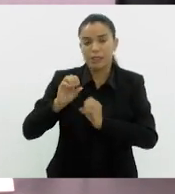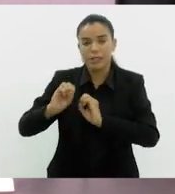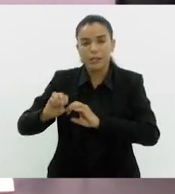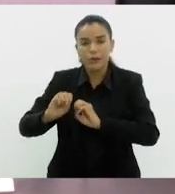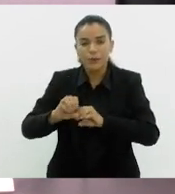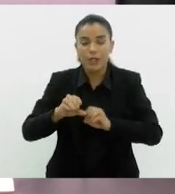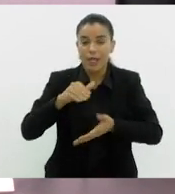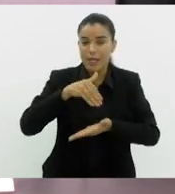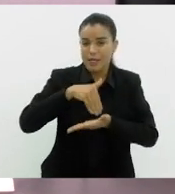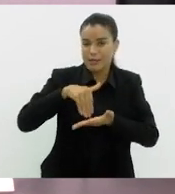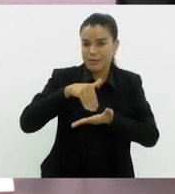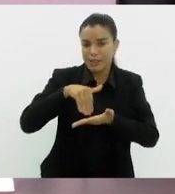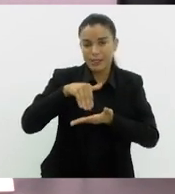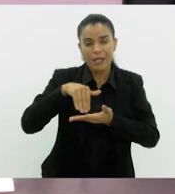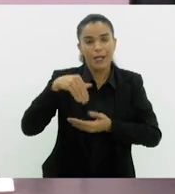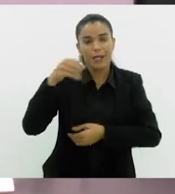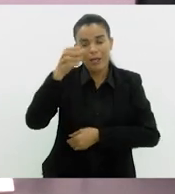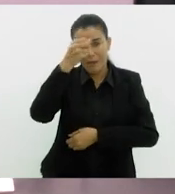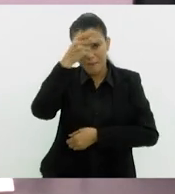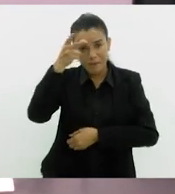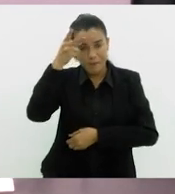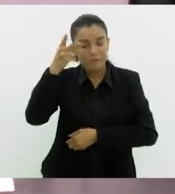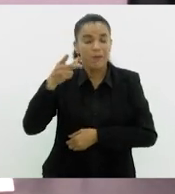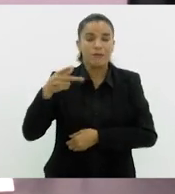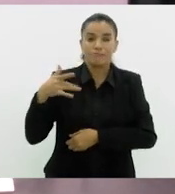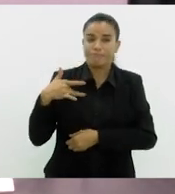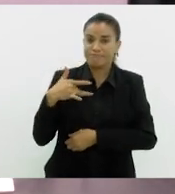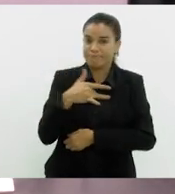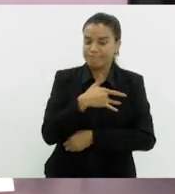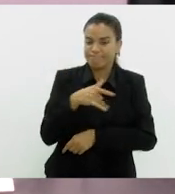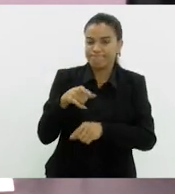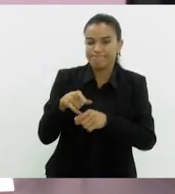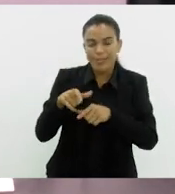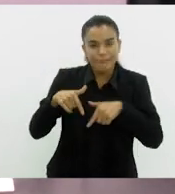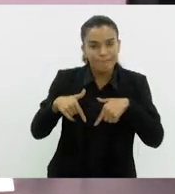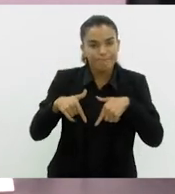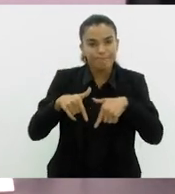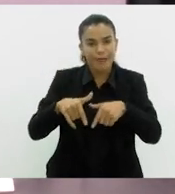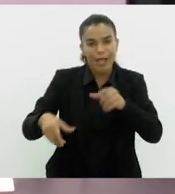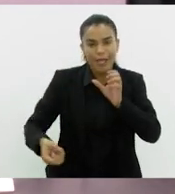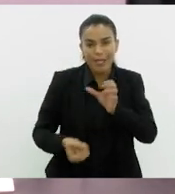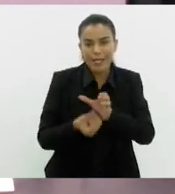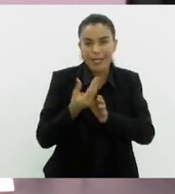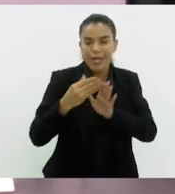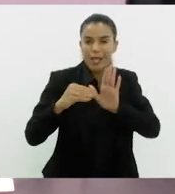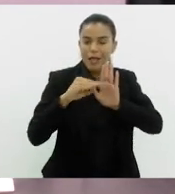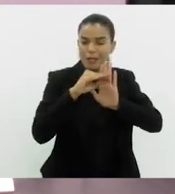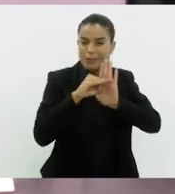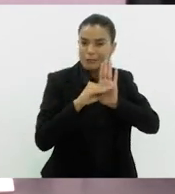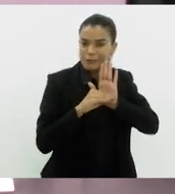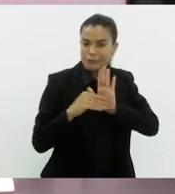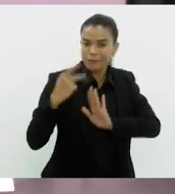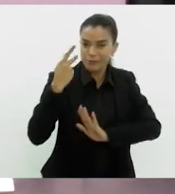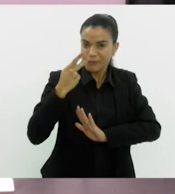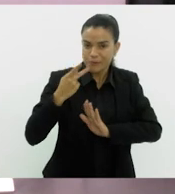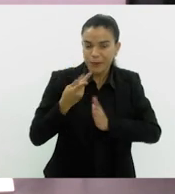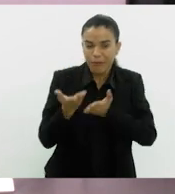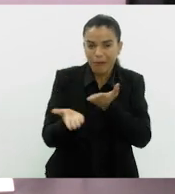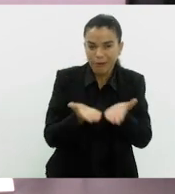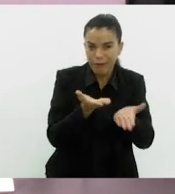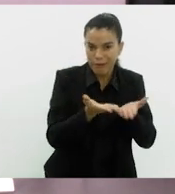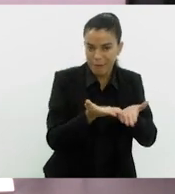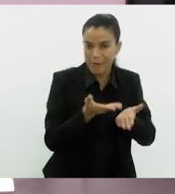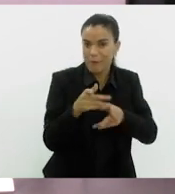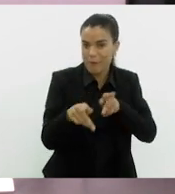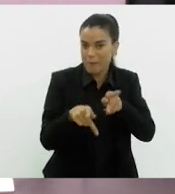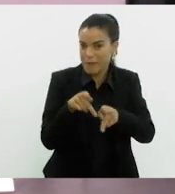com as secretarias municipais de saúde, que são as secretarias que efetivamente implementam as políticas no atendimento direto à população.